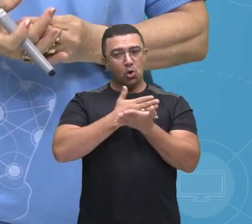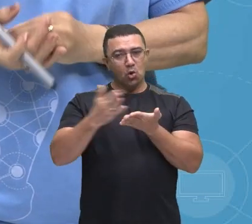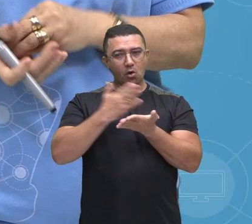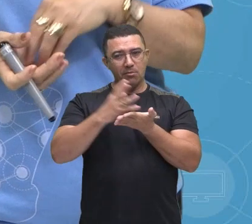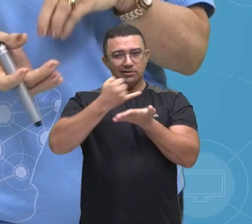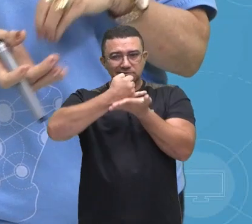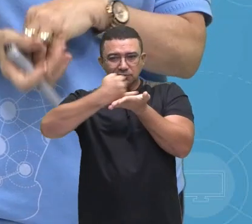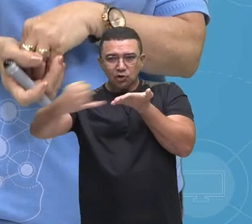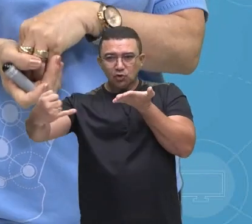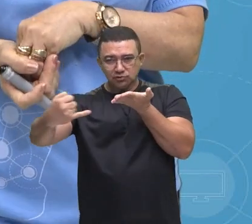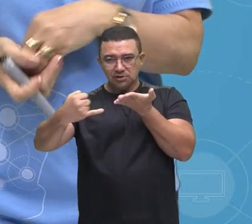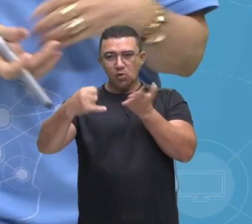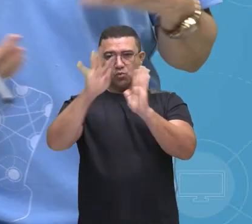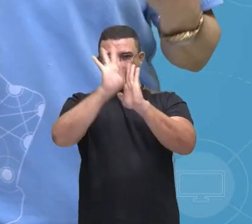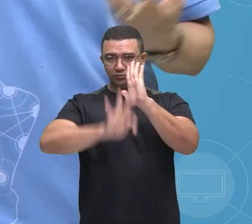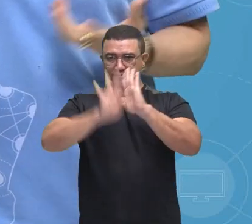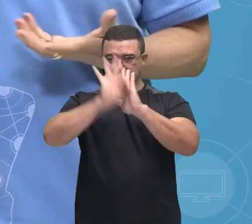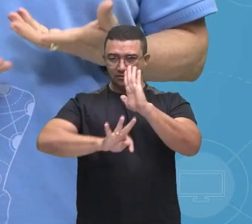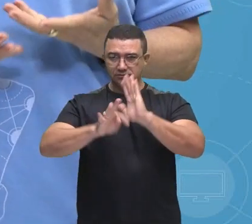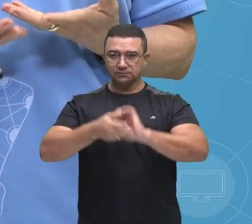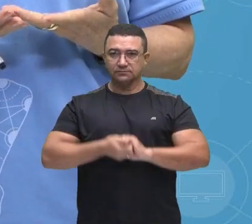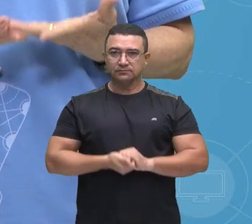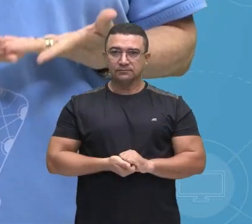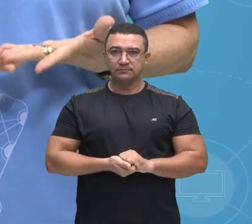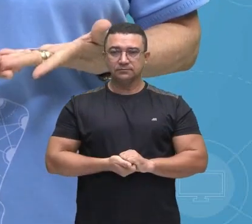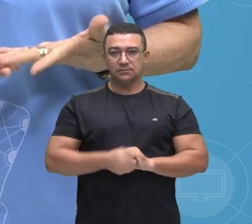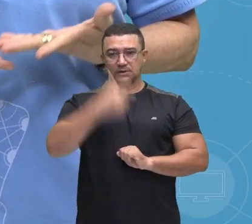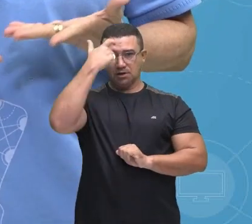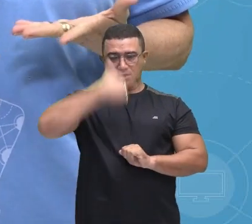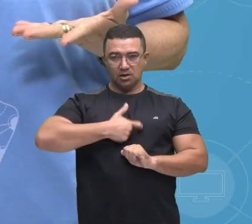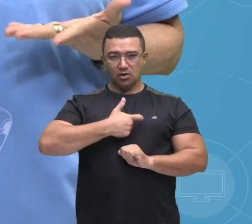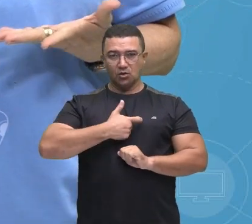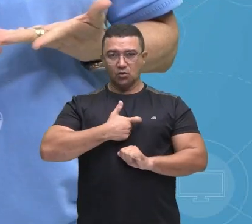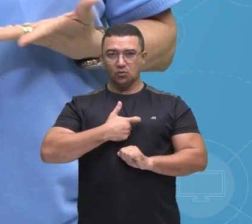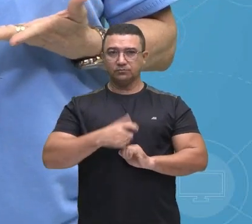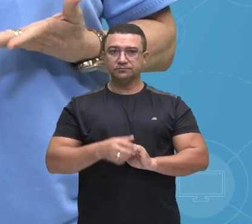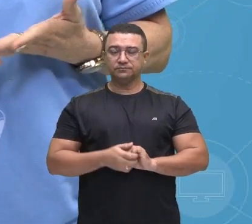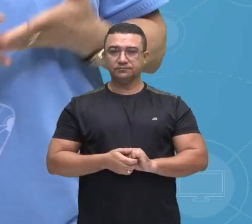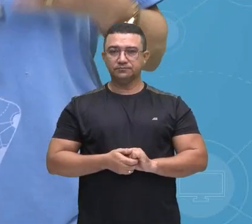de um texto. Então vamos lá. Olha aí, eu